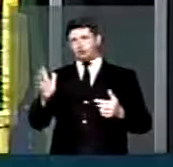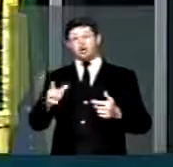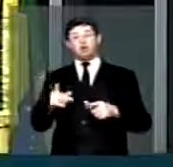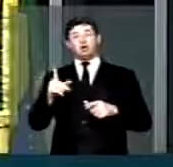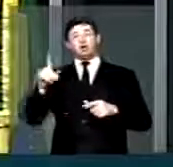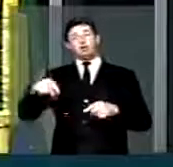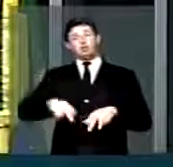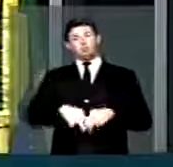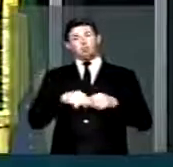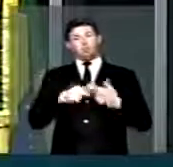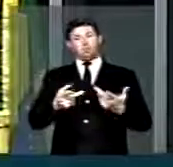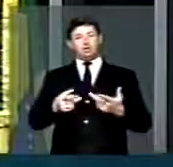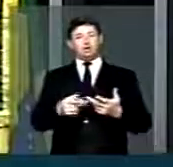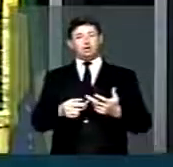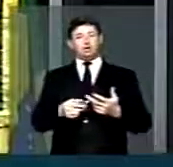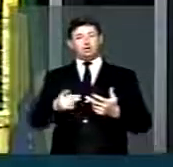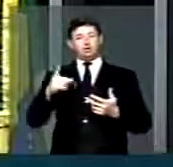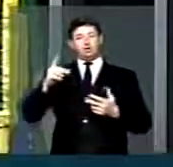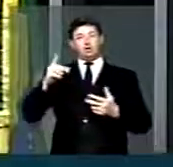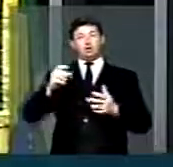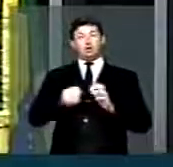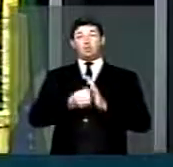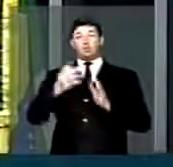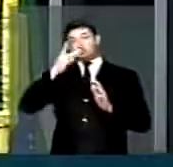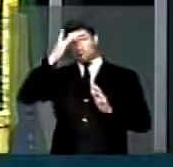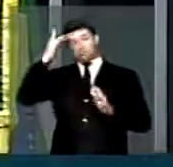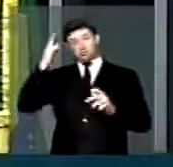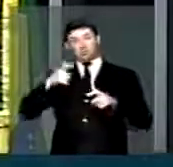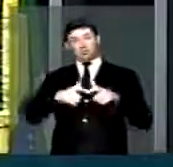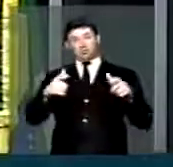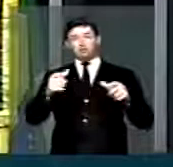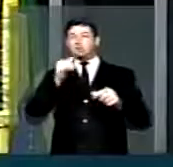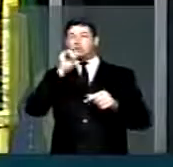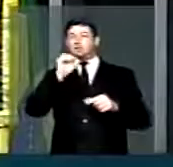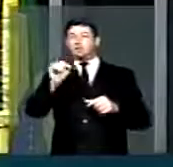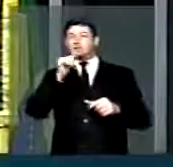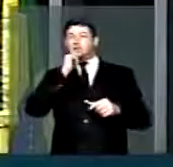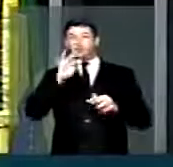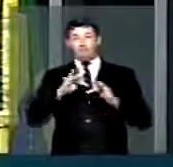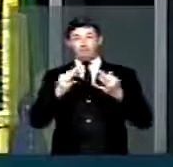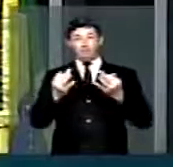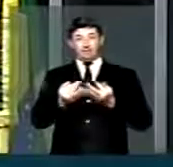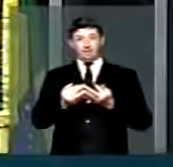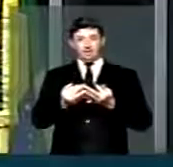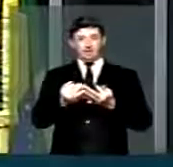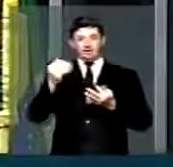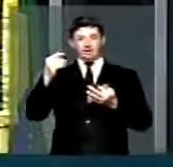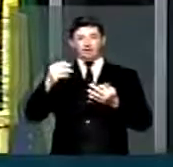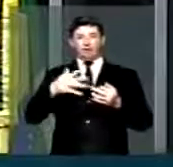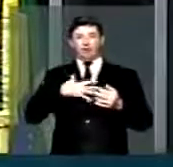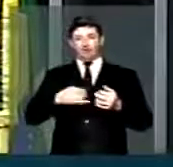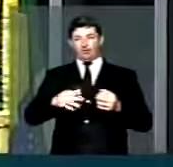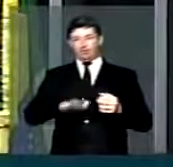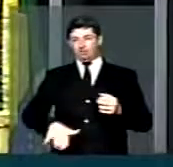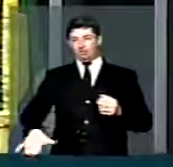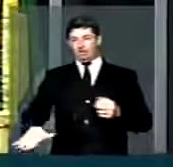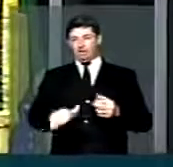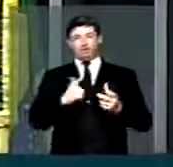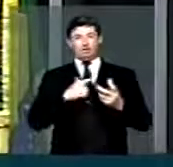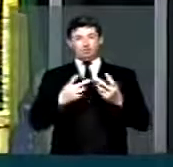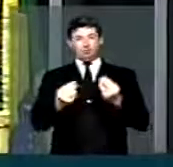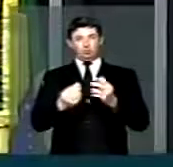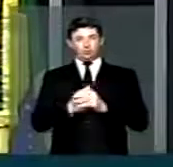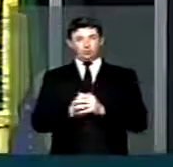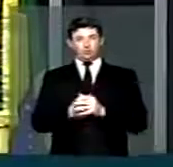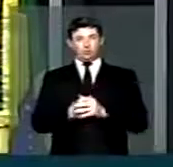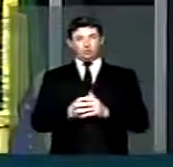causa da conjunção demográfica. Se numa família os meninos são pequenos, um pai e uma mãe